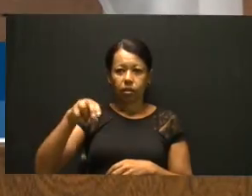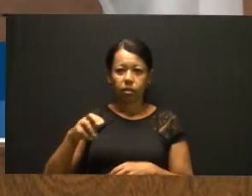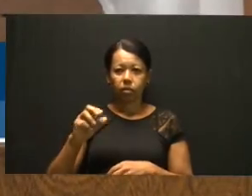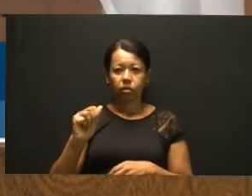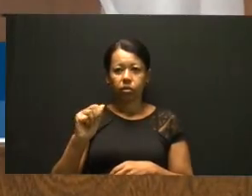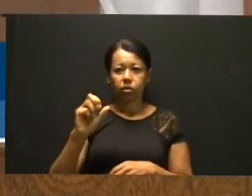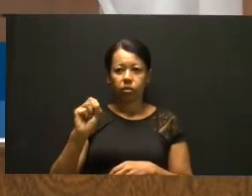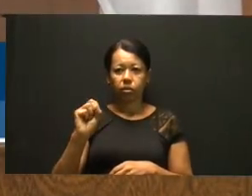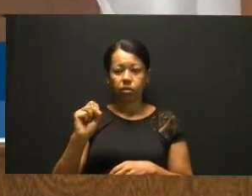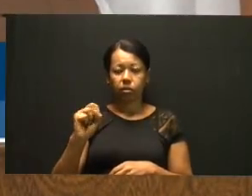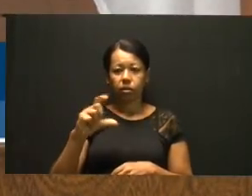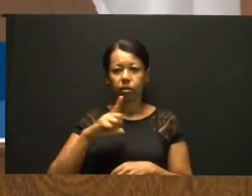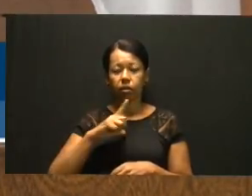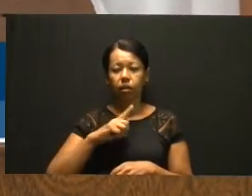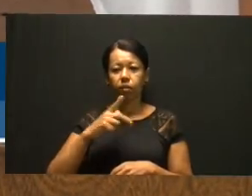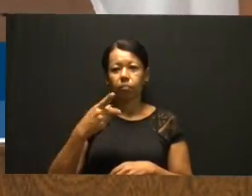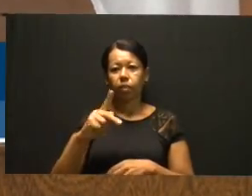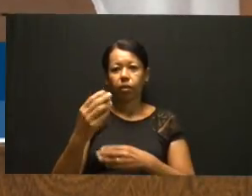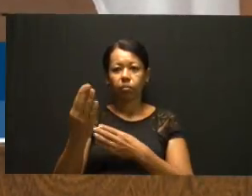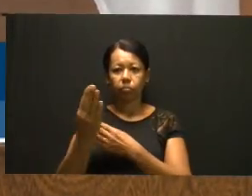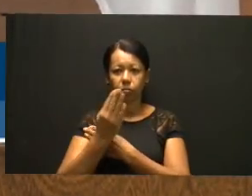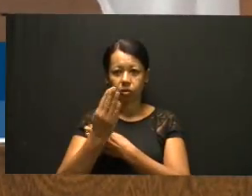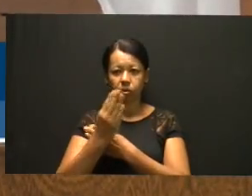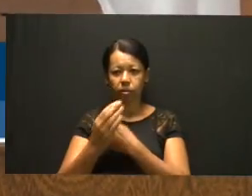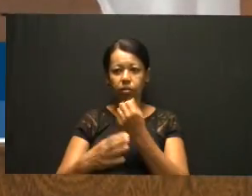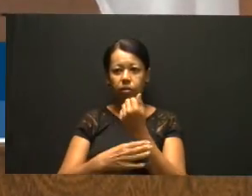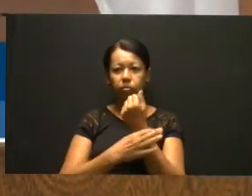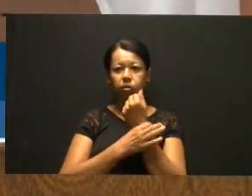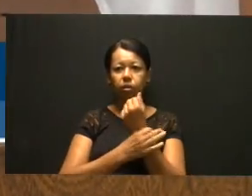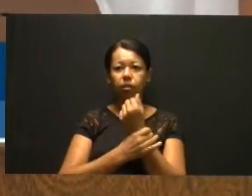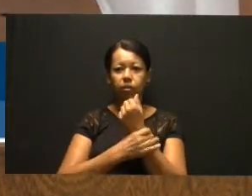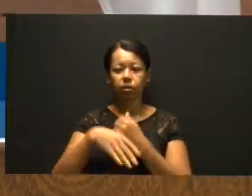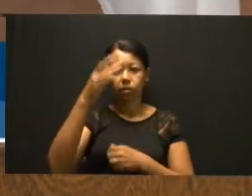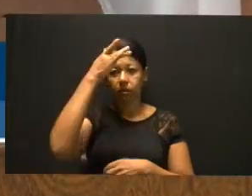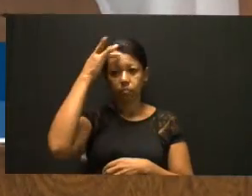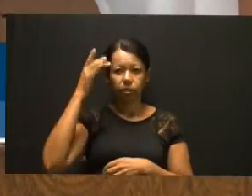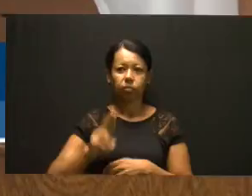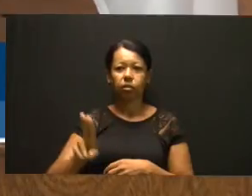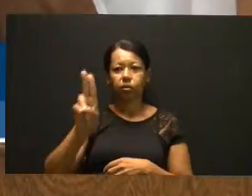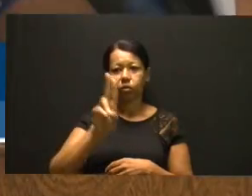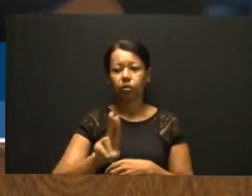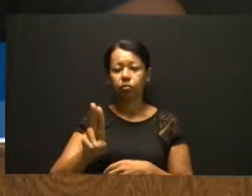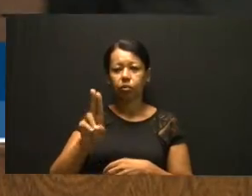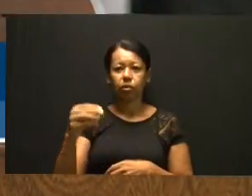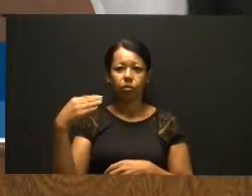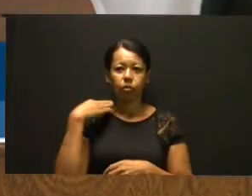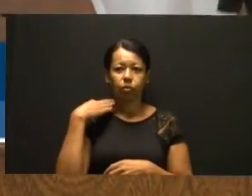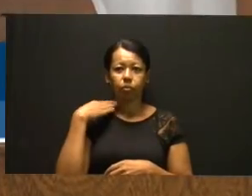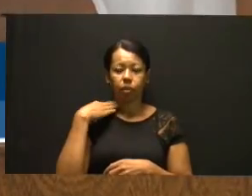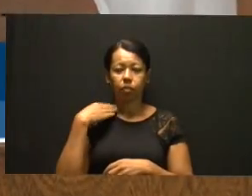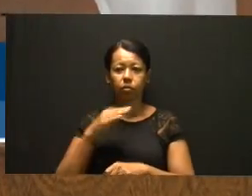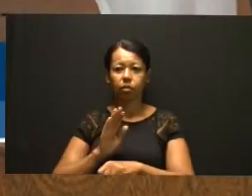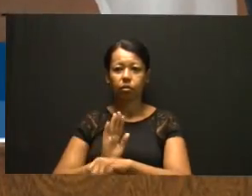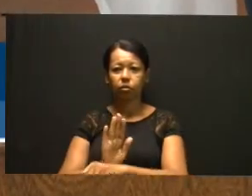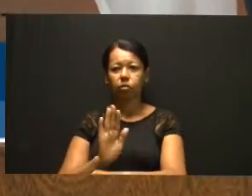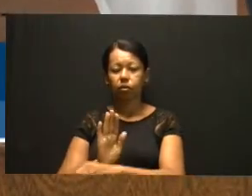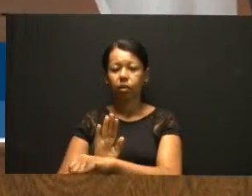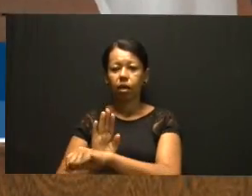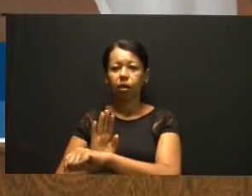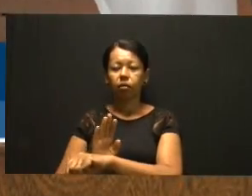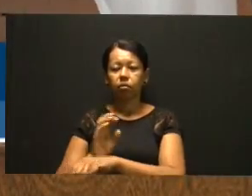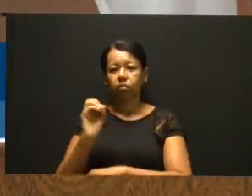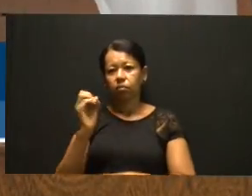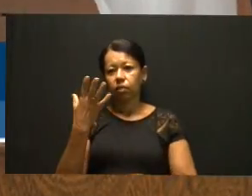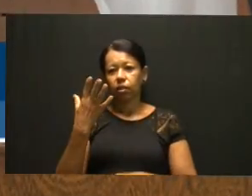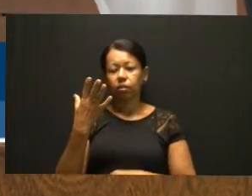a preservar a segurança e privacidade dos usuários, contribuindo nessa forma para diminuir a ocorrência